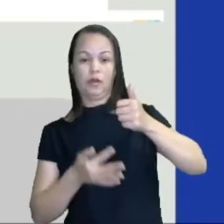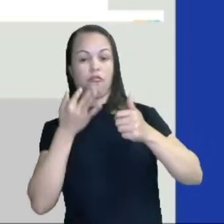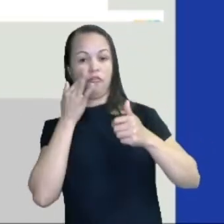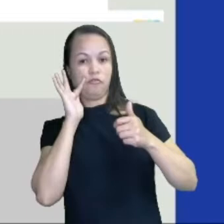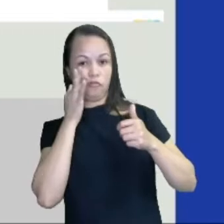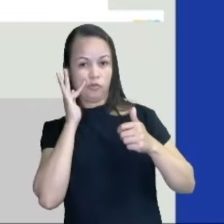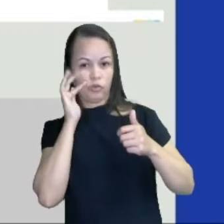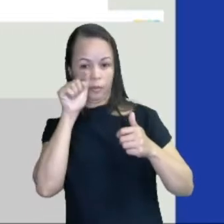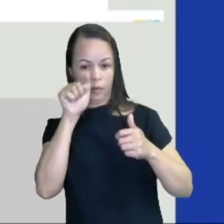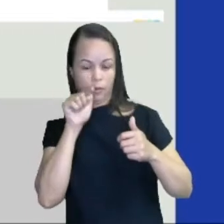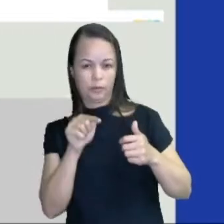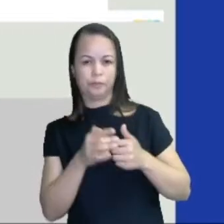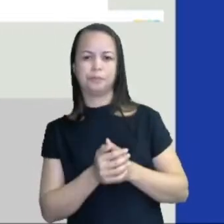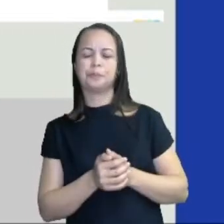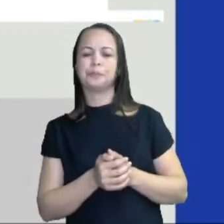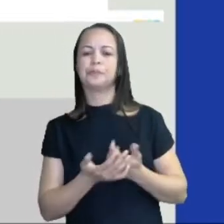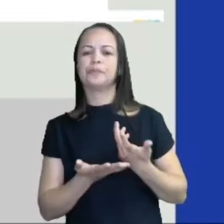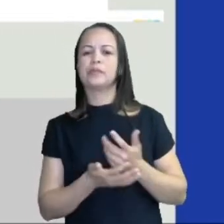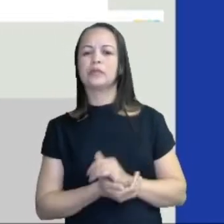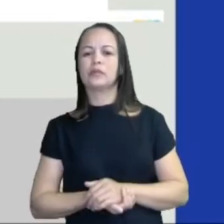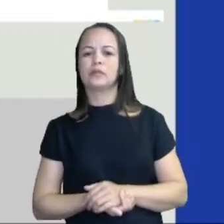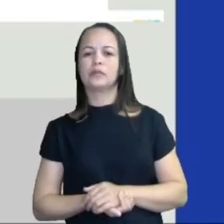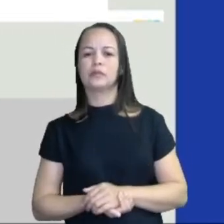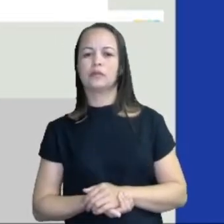frutas, depois